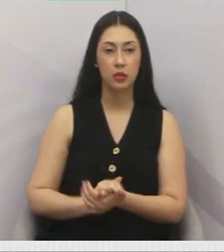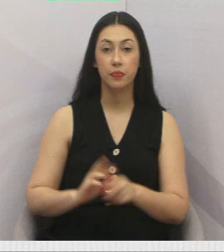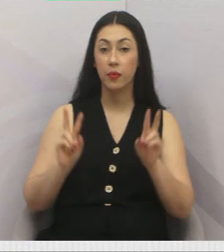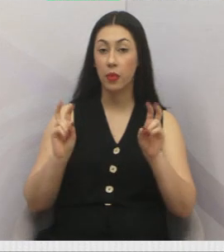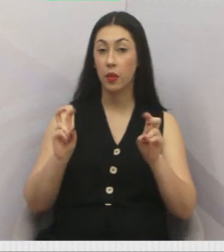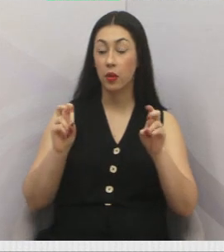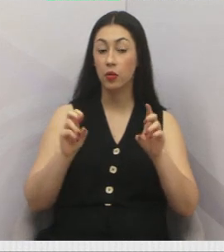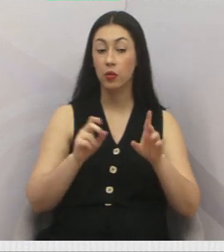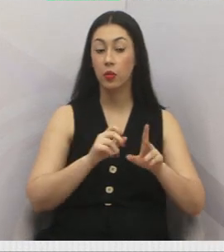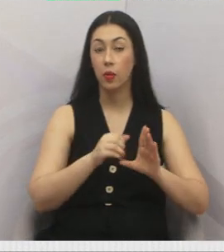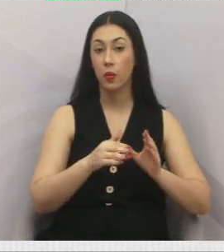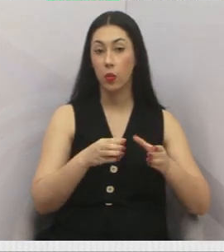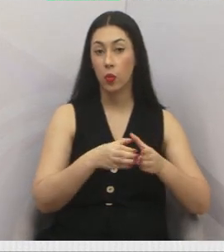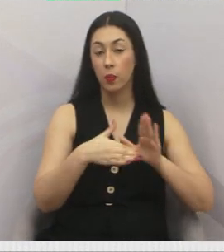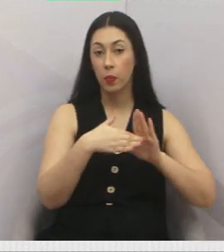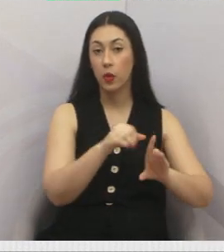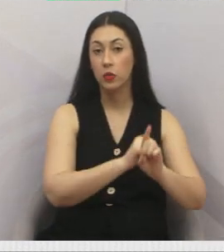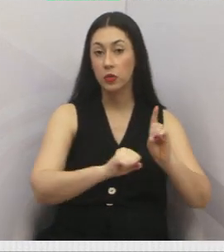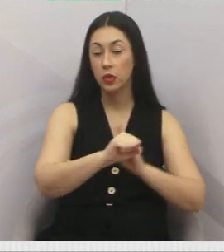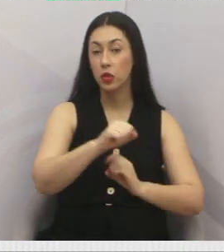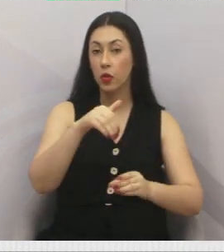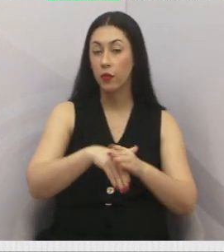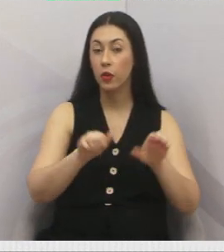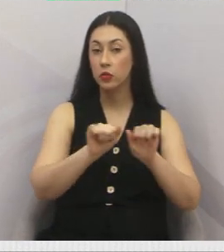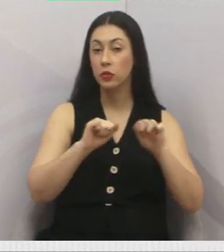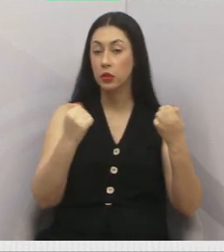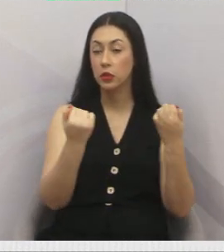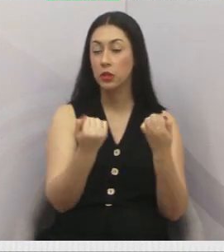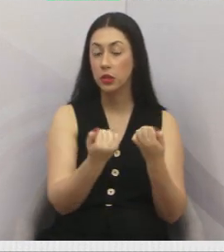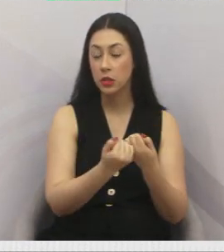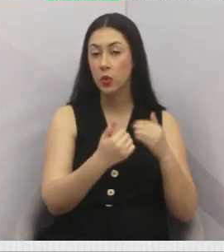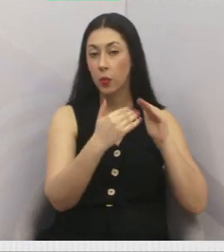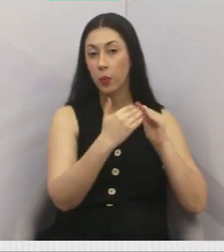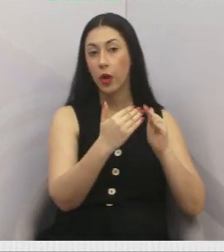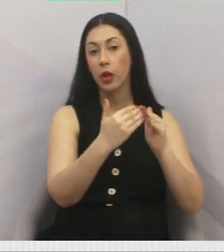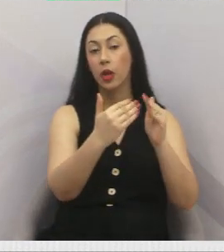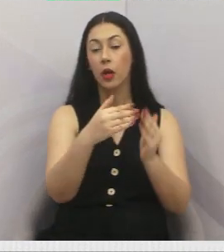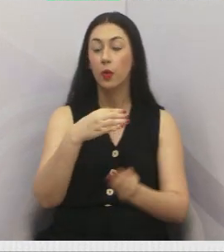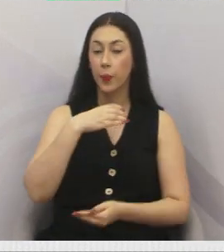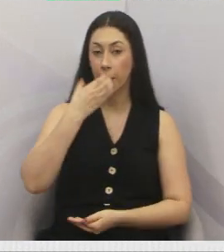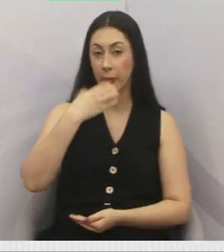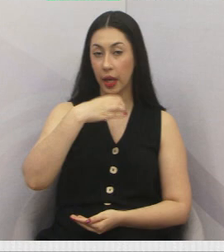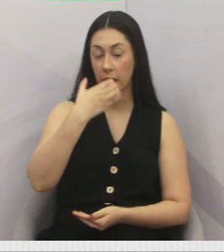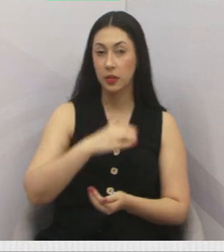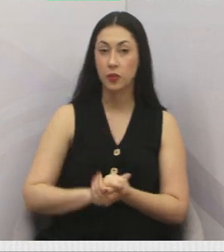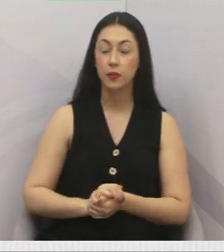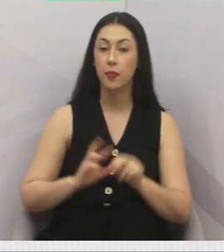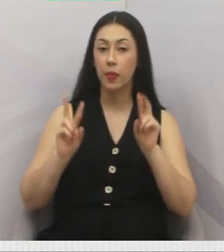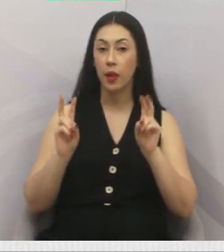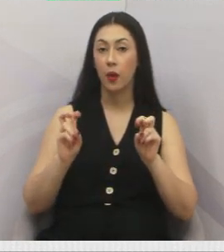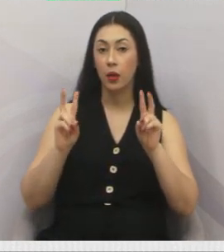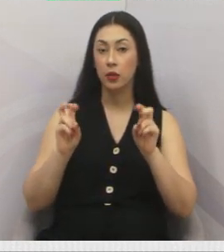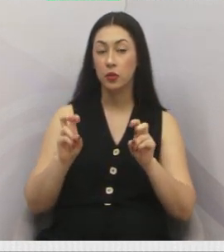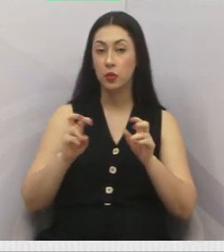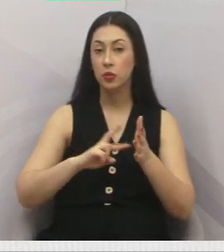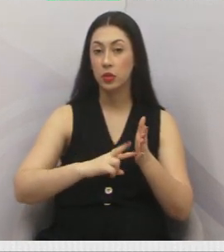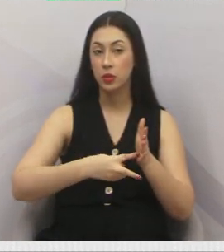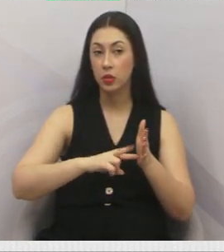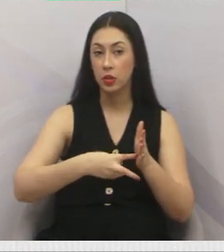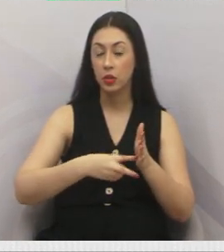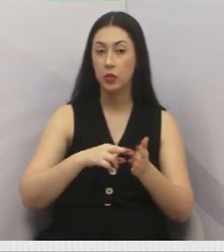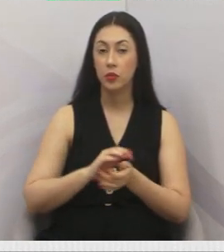Segmento Movimentos Populares. Um voto para a Associação dos Moradores de Jardim Paraíso e Jardim Yolanda. Segmento Entidade de Classe